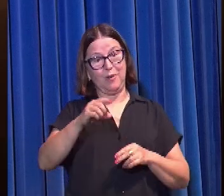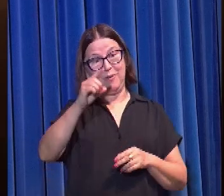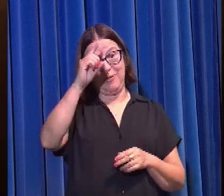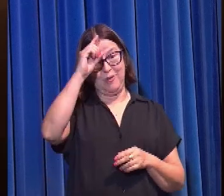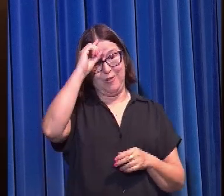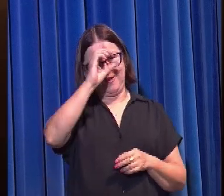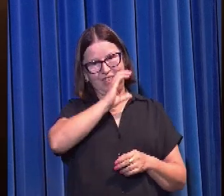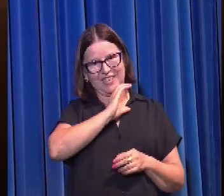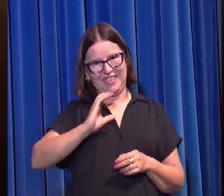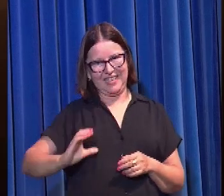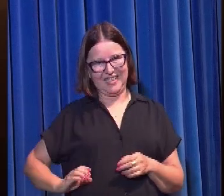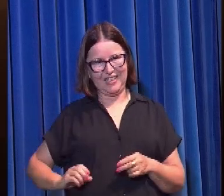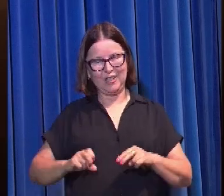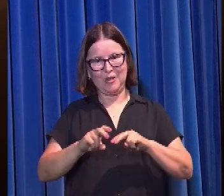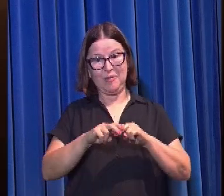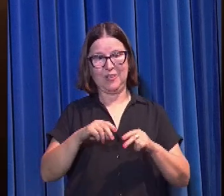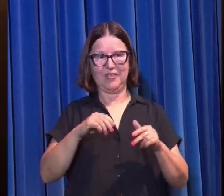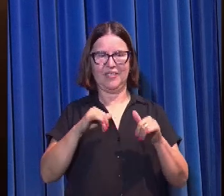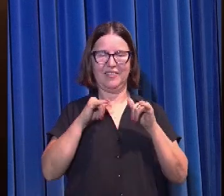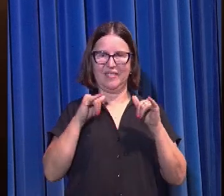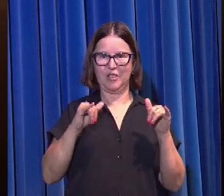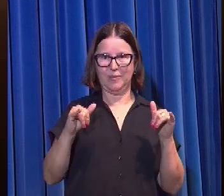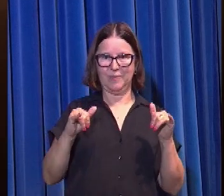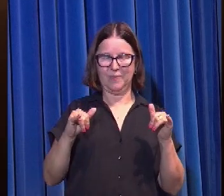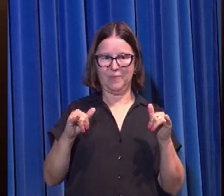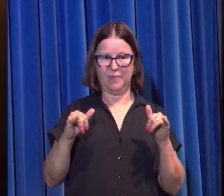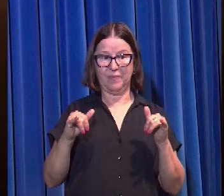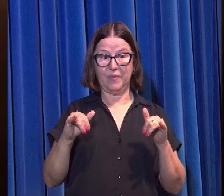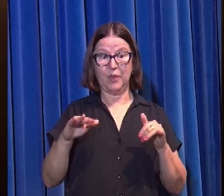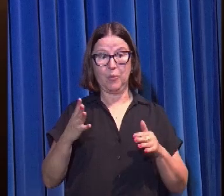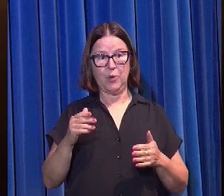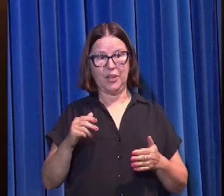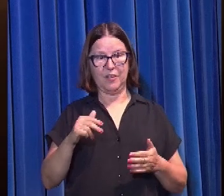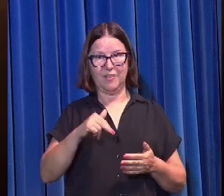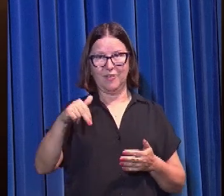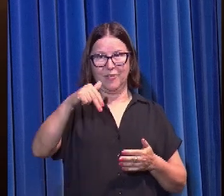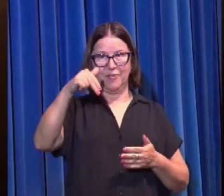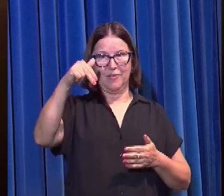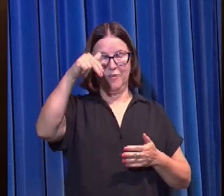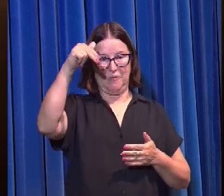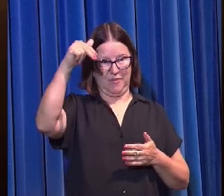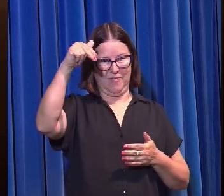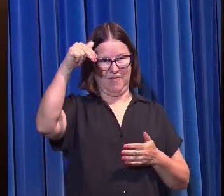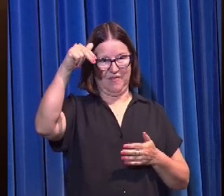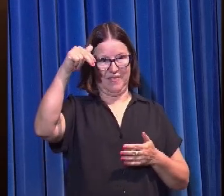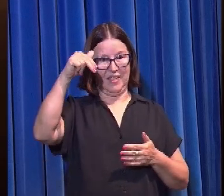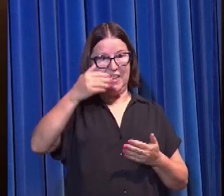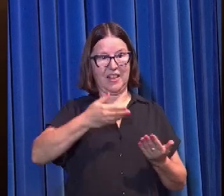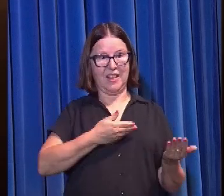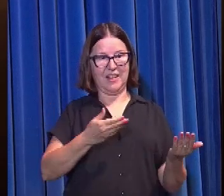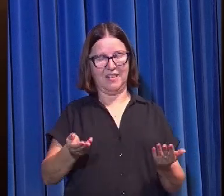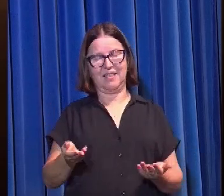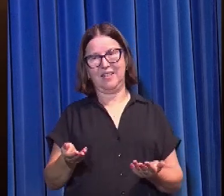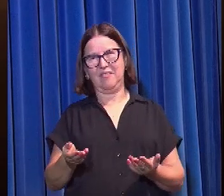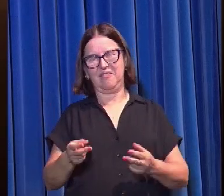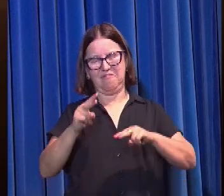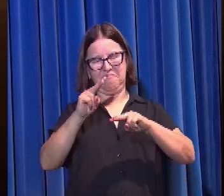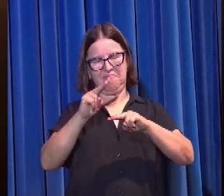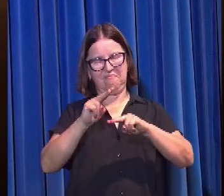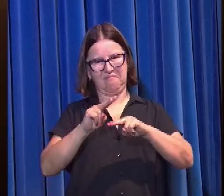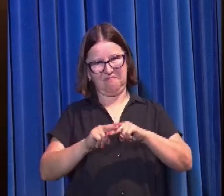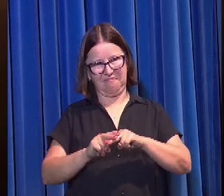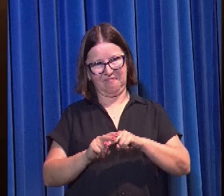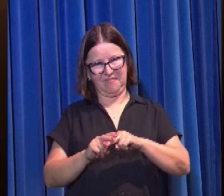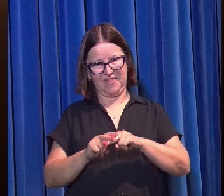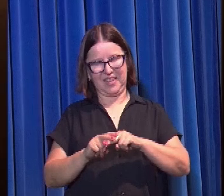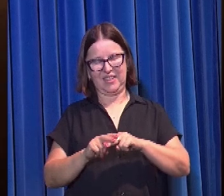Por isso diz, quando ele subiu às alturas, levou cativo o cativeiro e concedeu